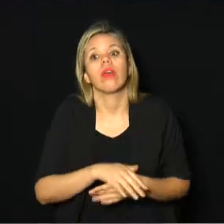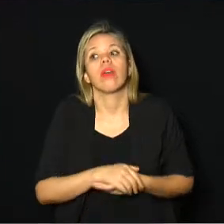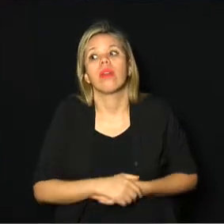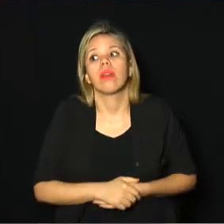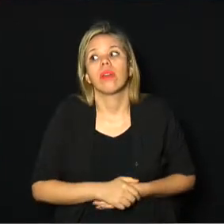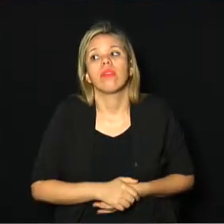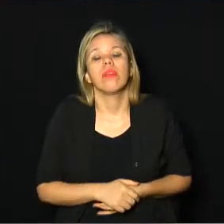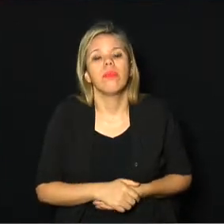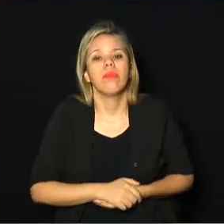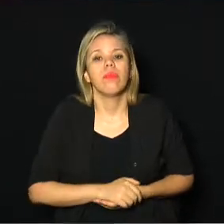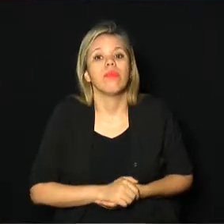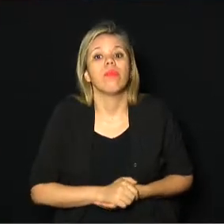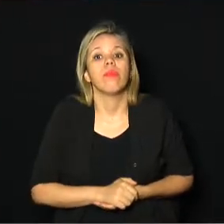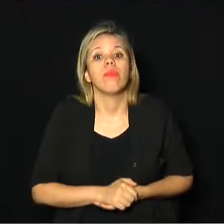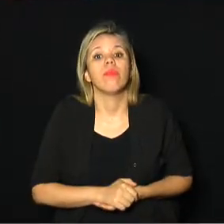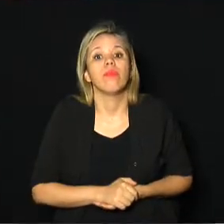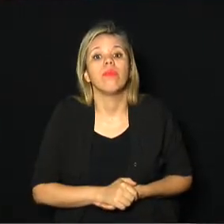de